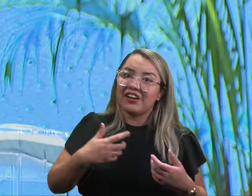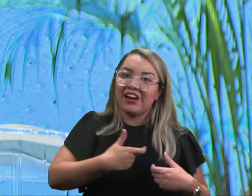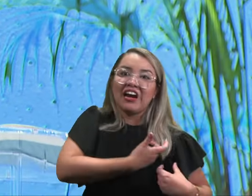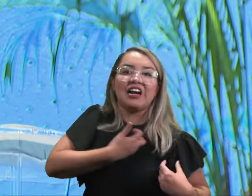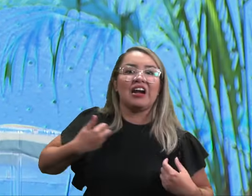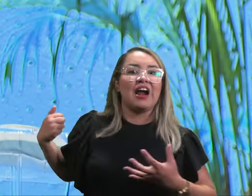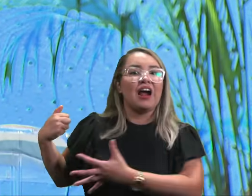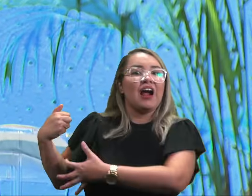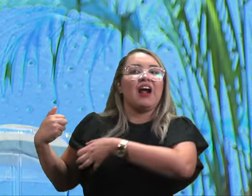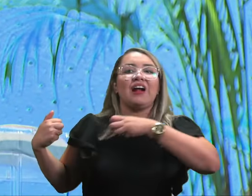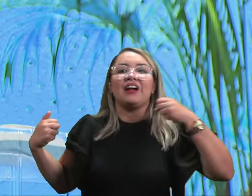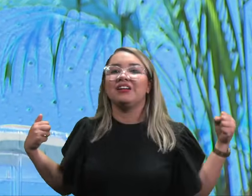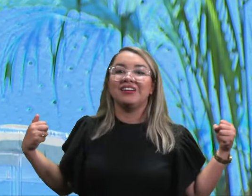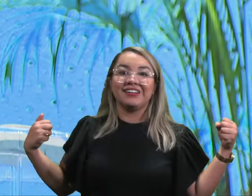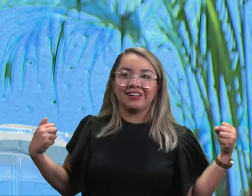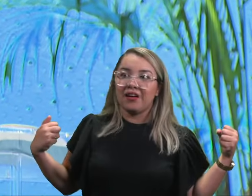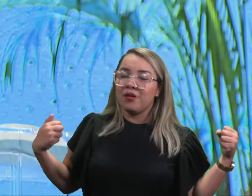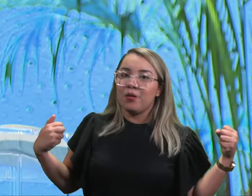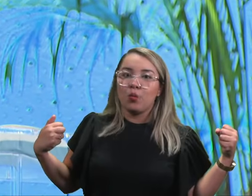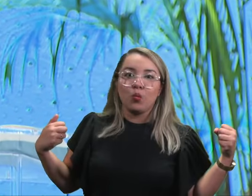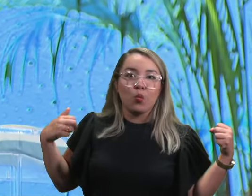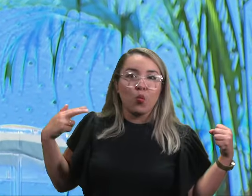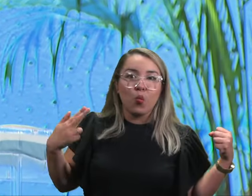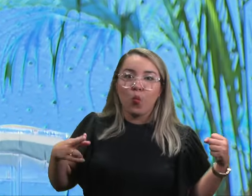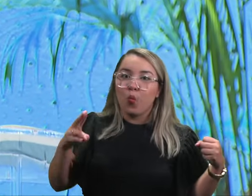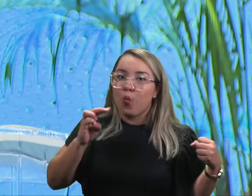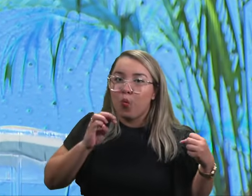Uau, que dia foi esse, hã?